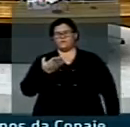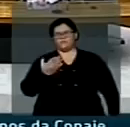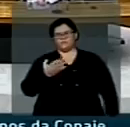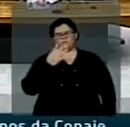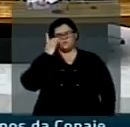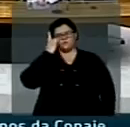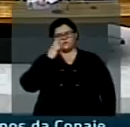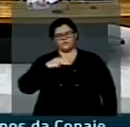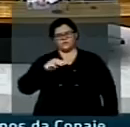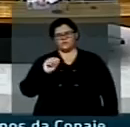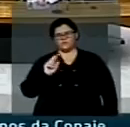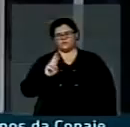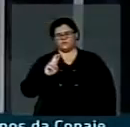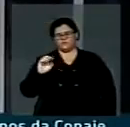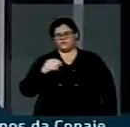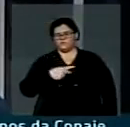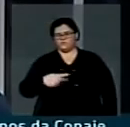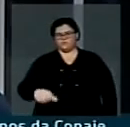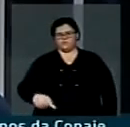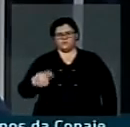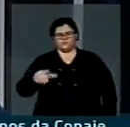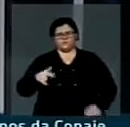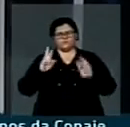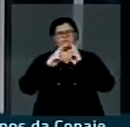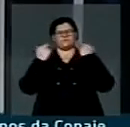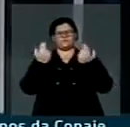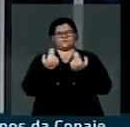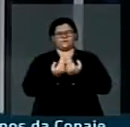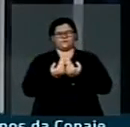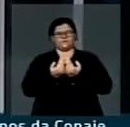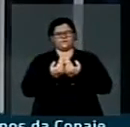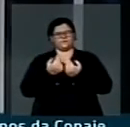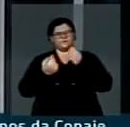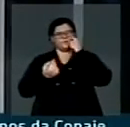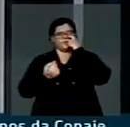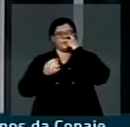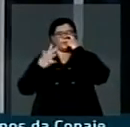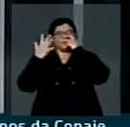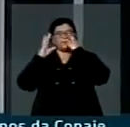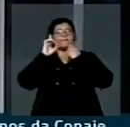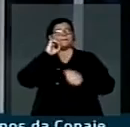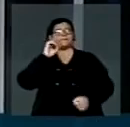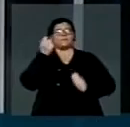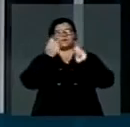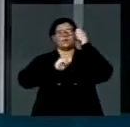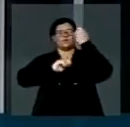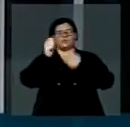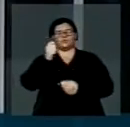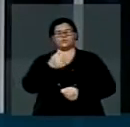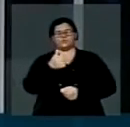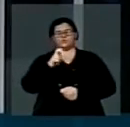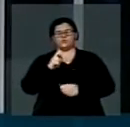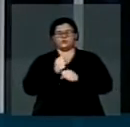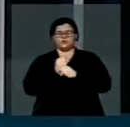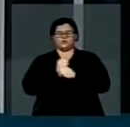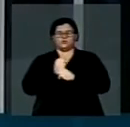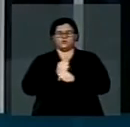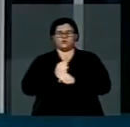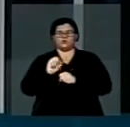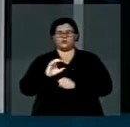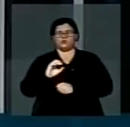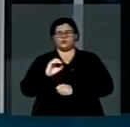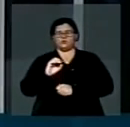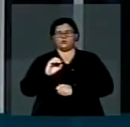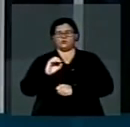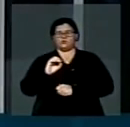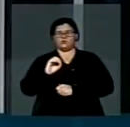Benevides, que preside essa sessão solene em homenagem ao Dia da Indústria e aos 15 anos da Confederação Nacional dos